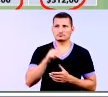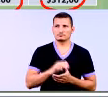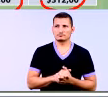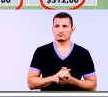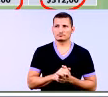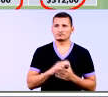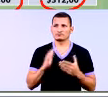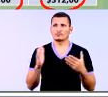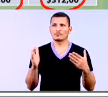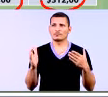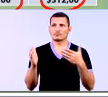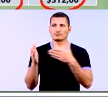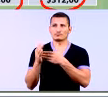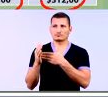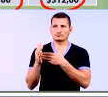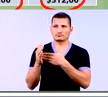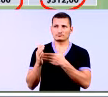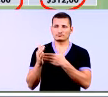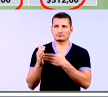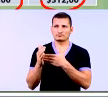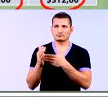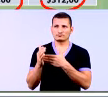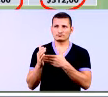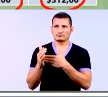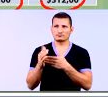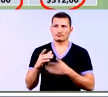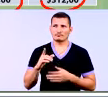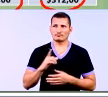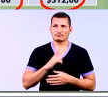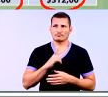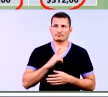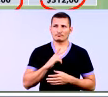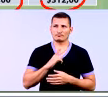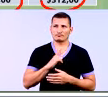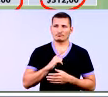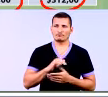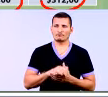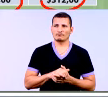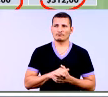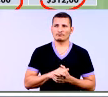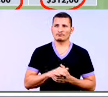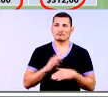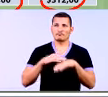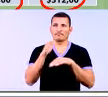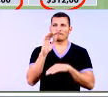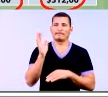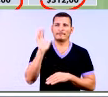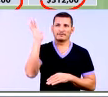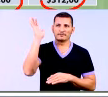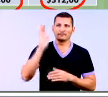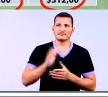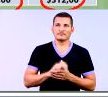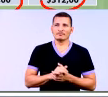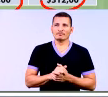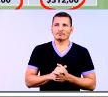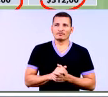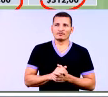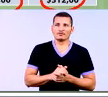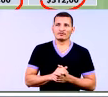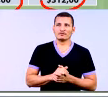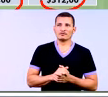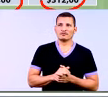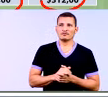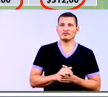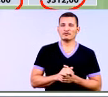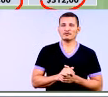para o último, a gente tem aí mais de 10 vezes o preço do valor. Se a gente vai falando de um processador de